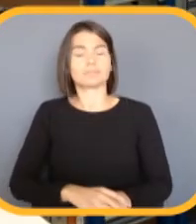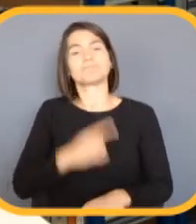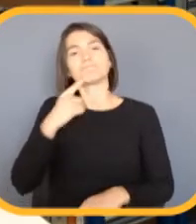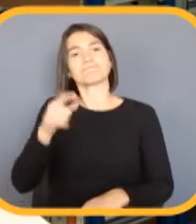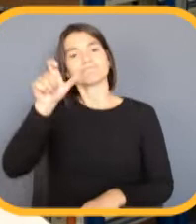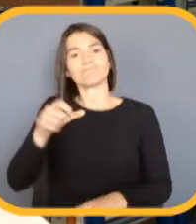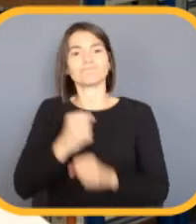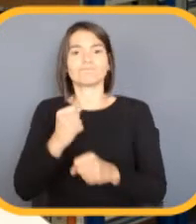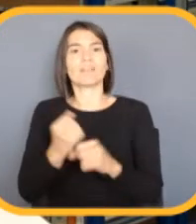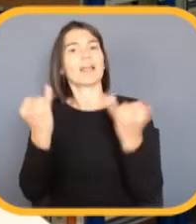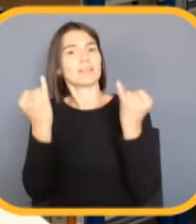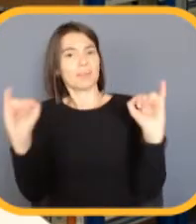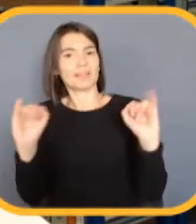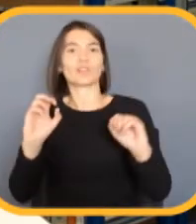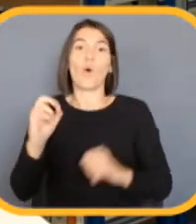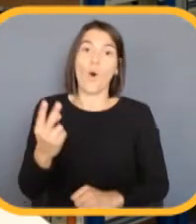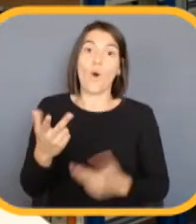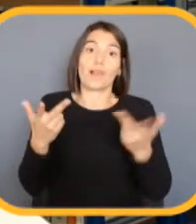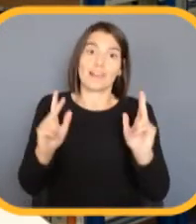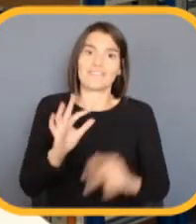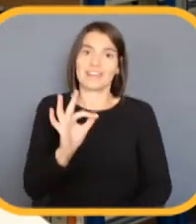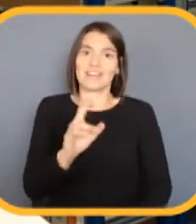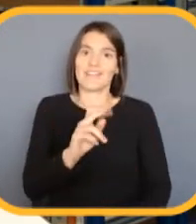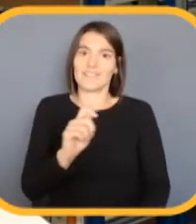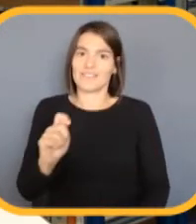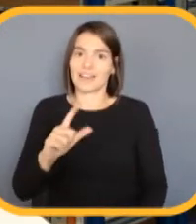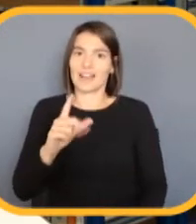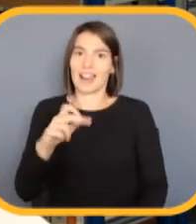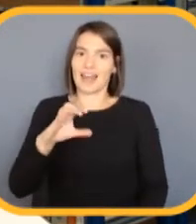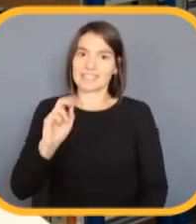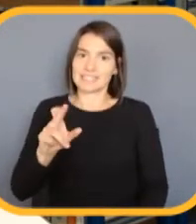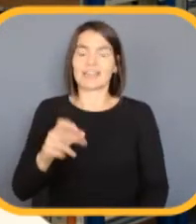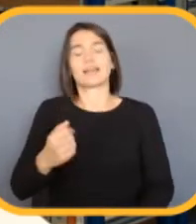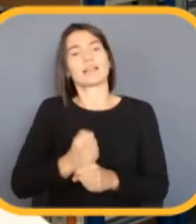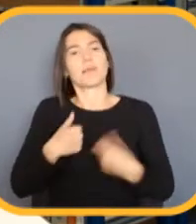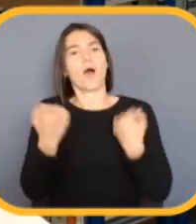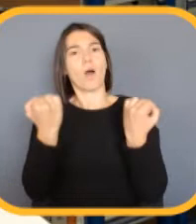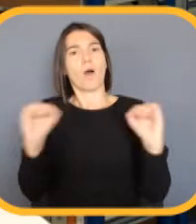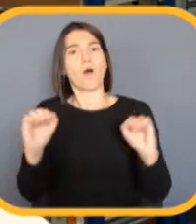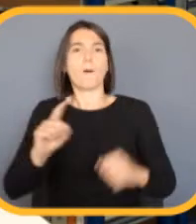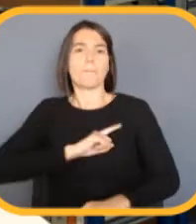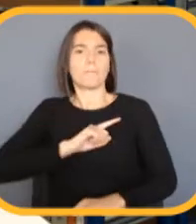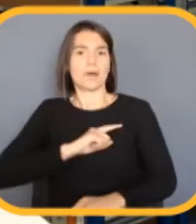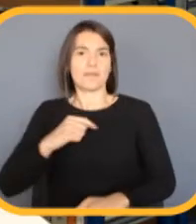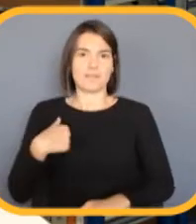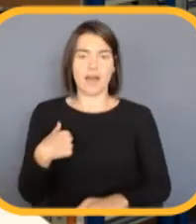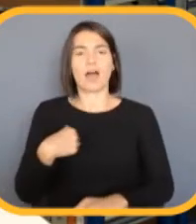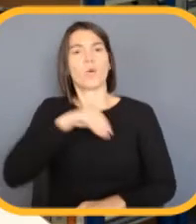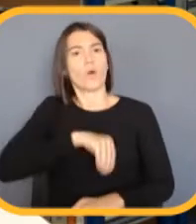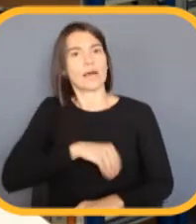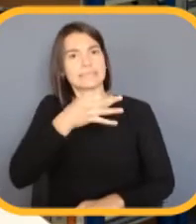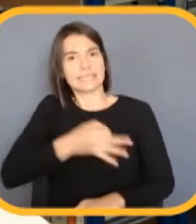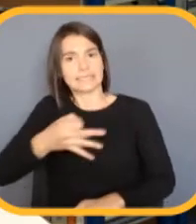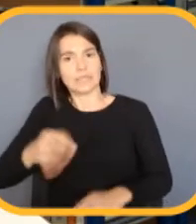trabalhador independente ou freelancer. Estes profissionais trabalham de forma autónoma ou por conta própria, sem exclusividade e sem